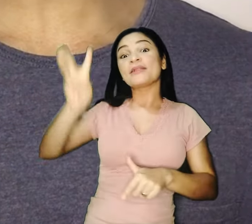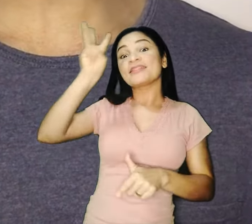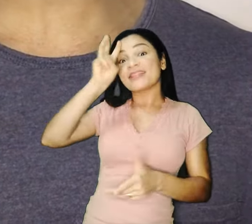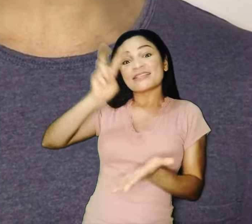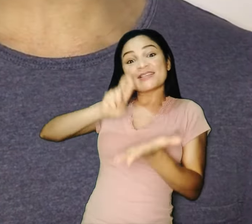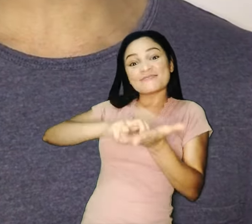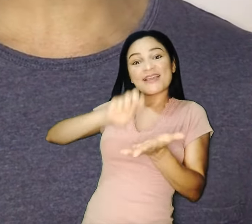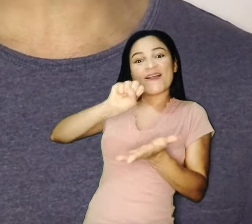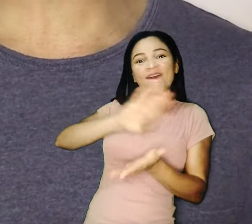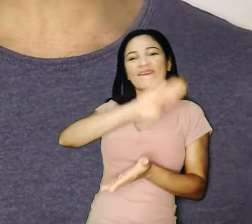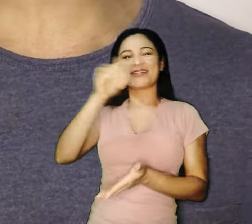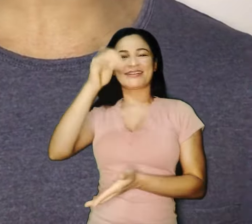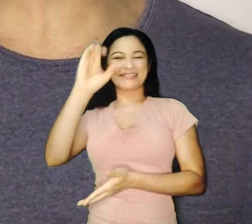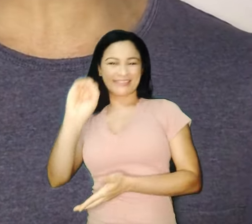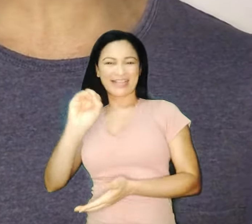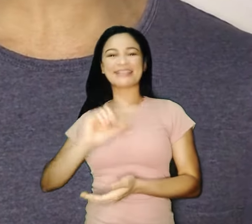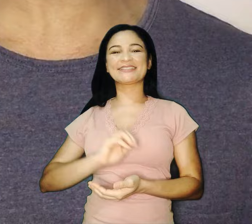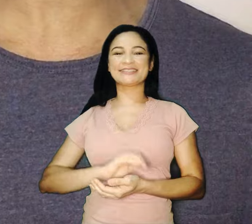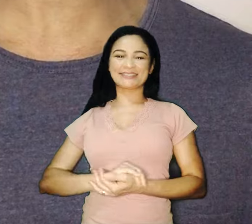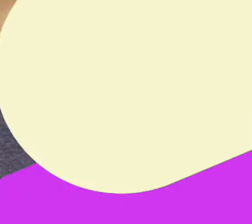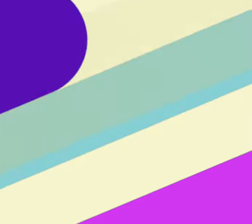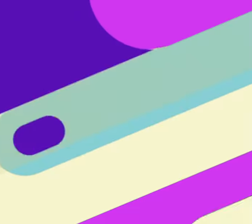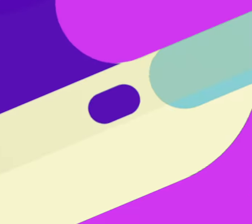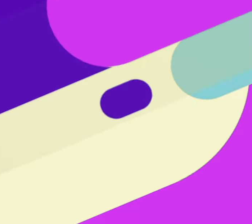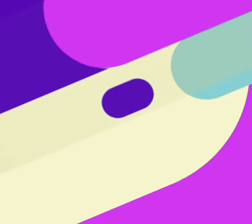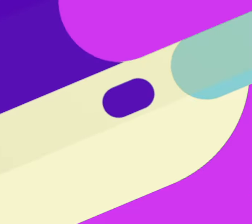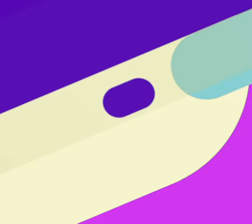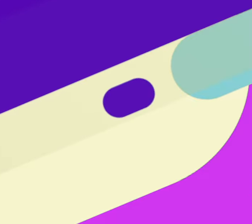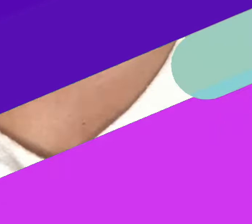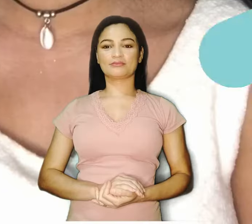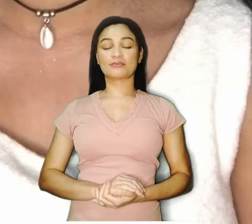feitas às terças-feiras, das 8 às 10 da manhã.